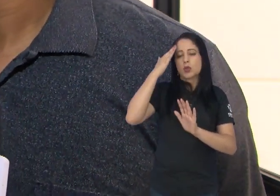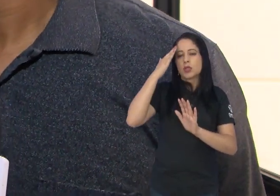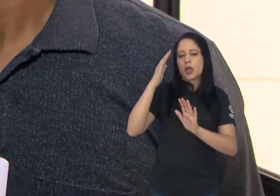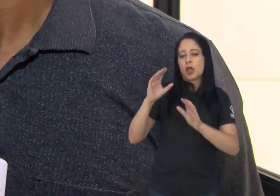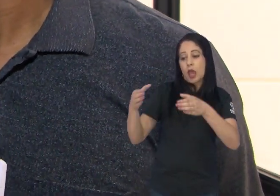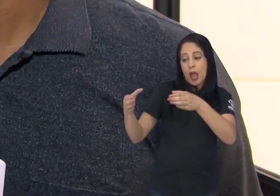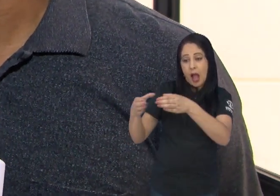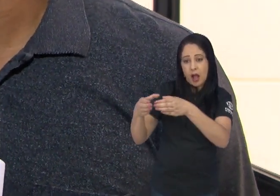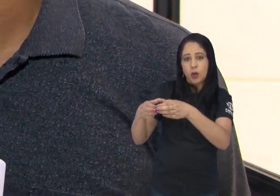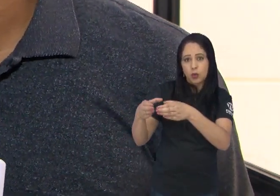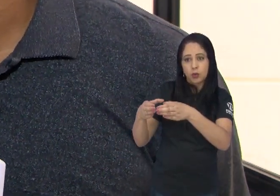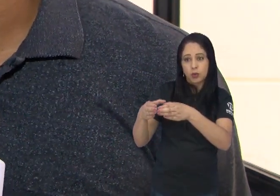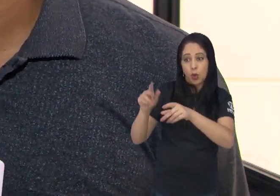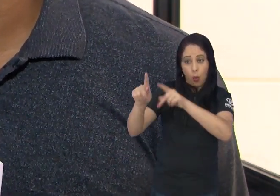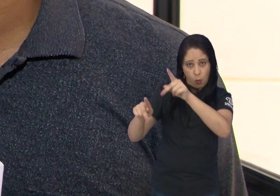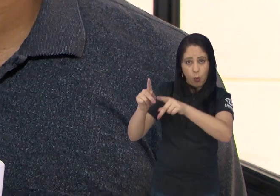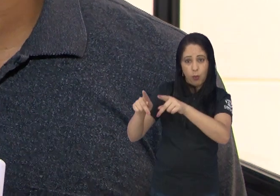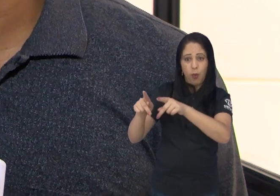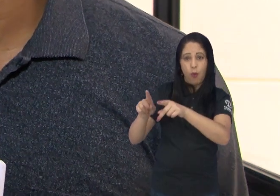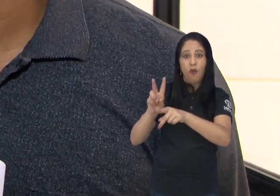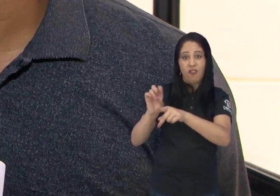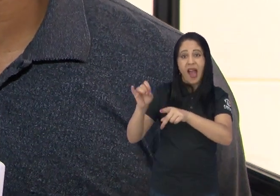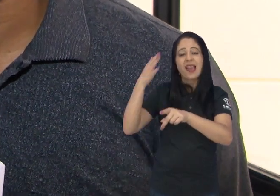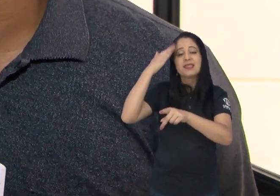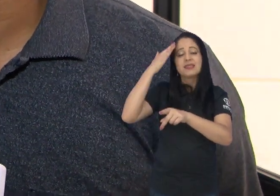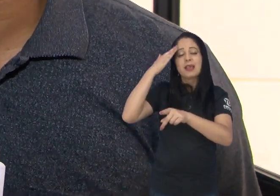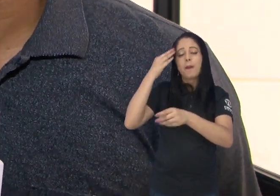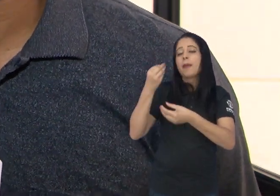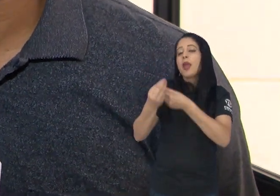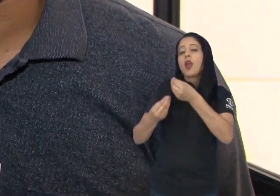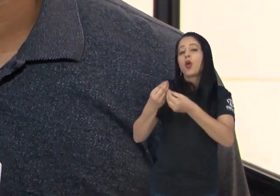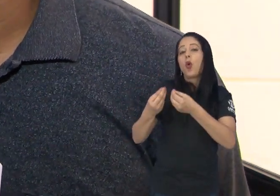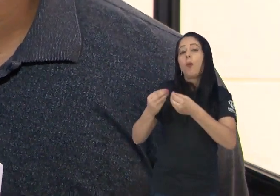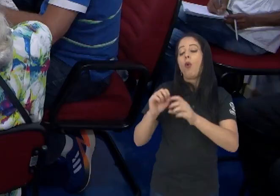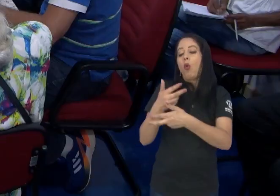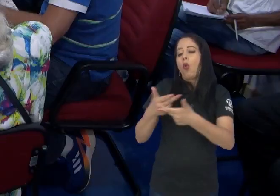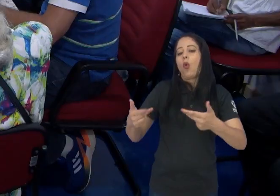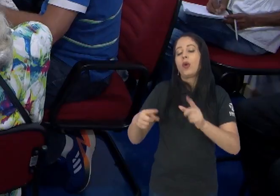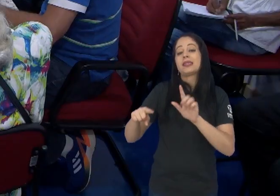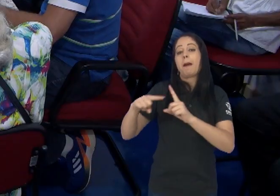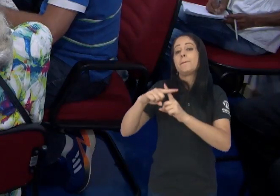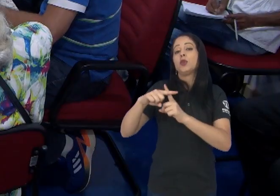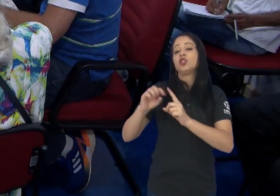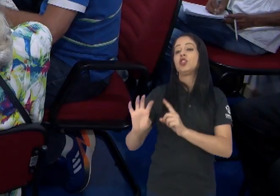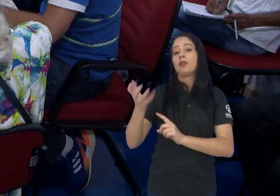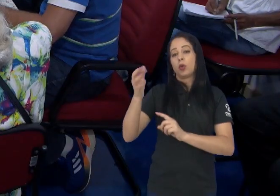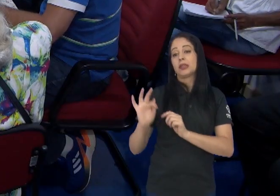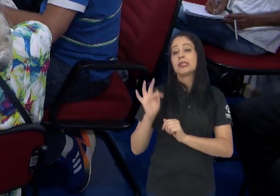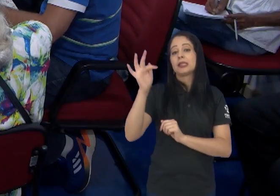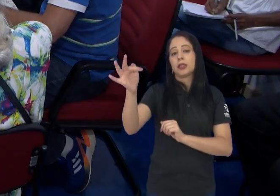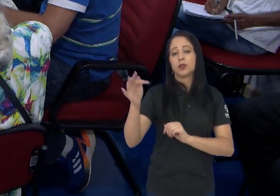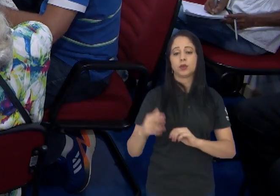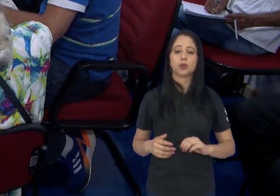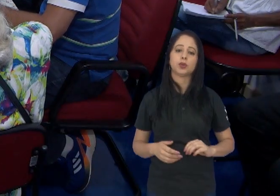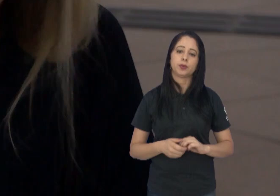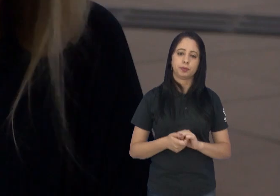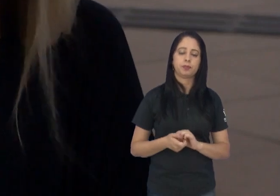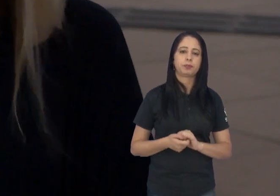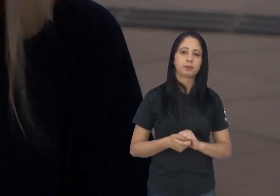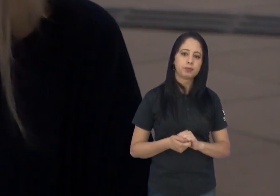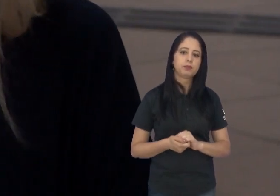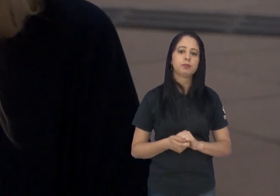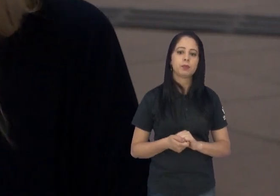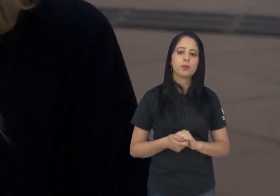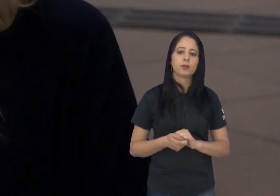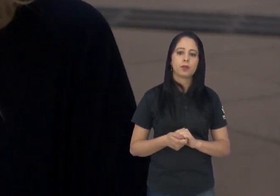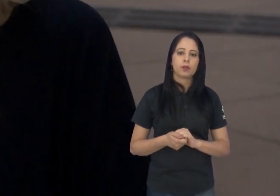munícipes saberão as coisas positivas que vai acontecer para o futuro. A intenção do plano decenal, segundo a secretária